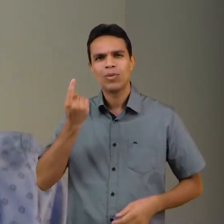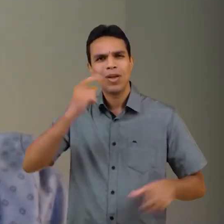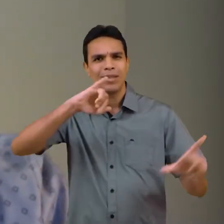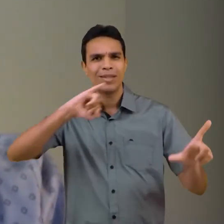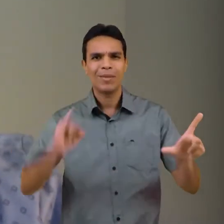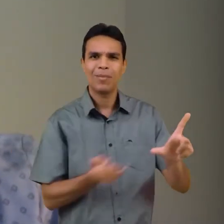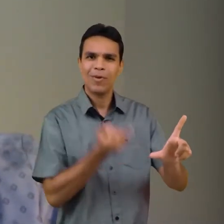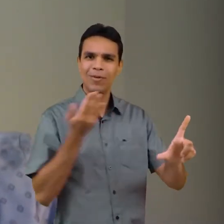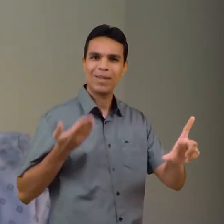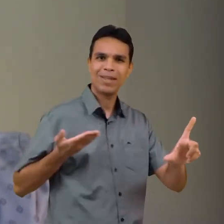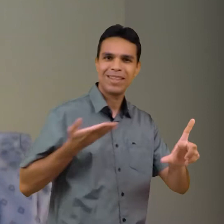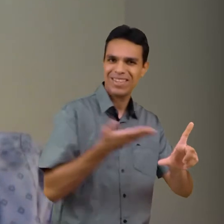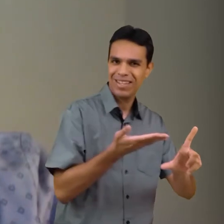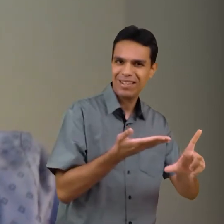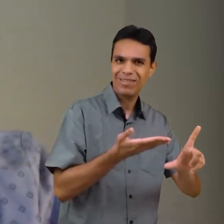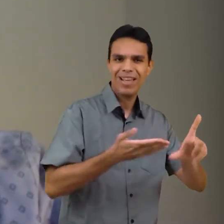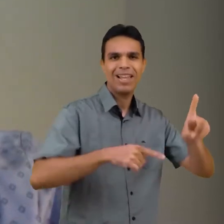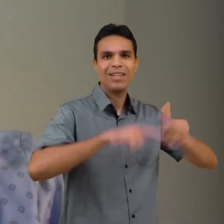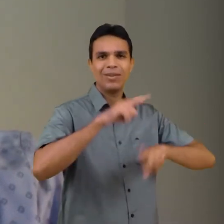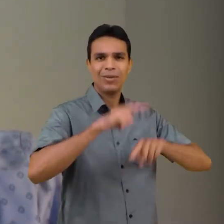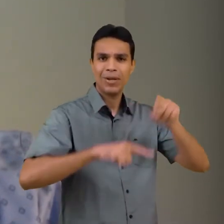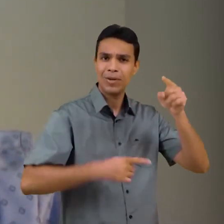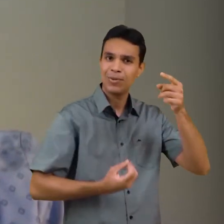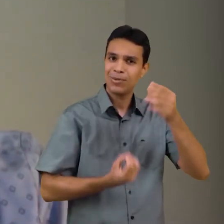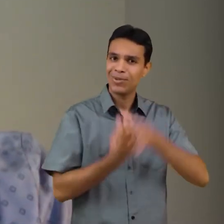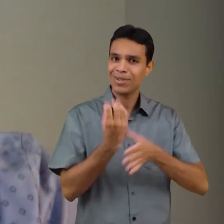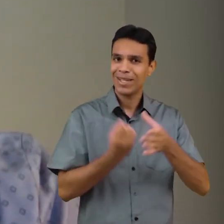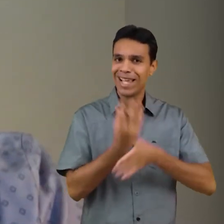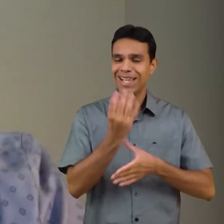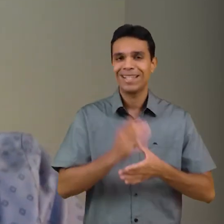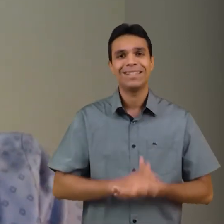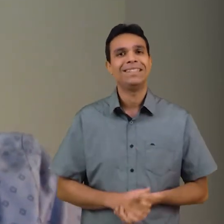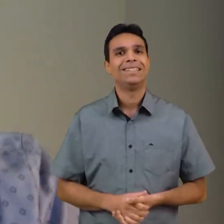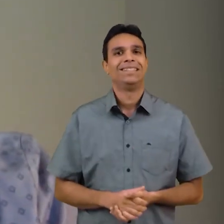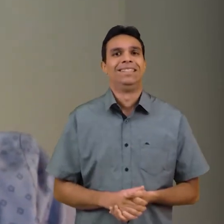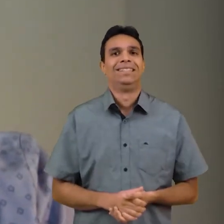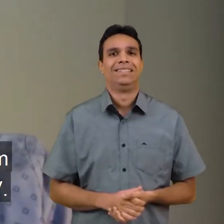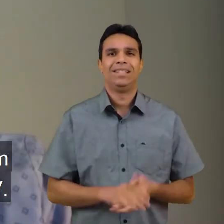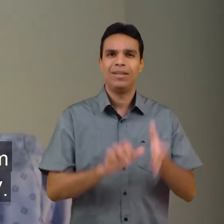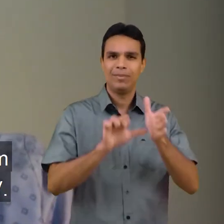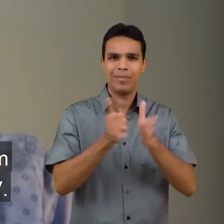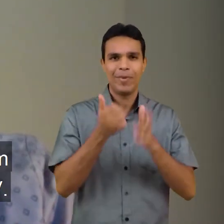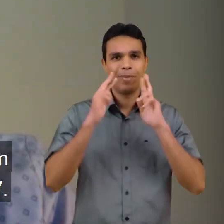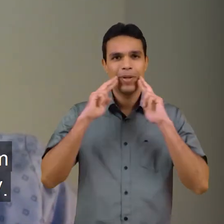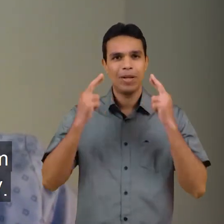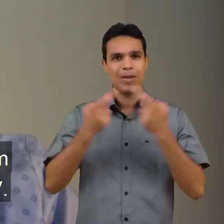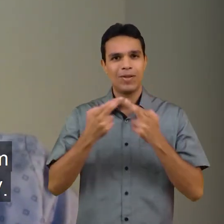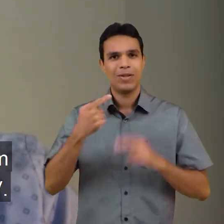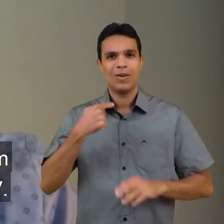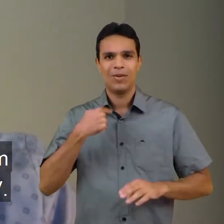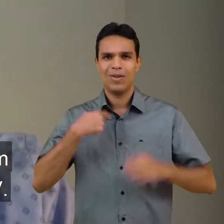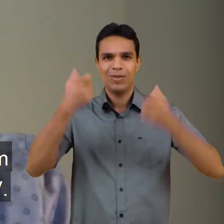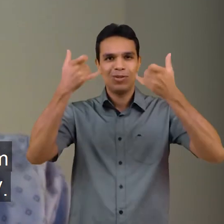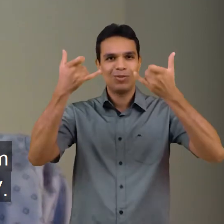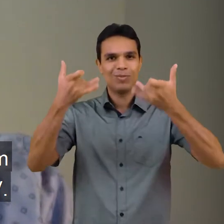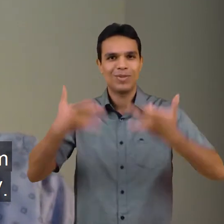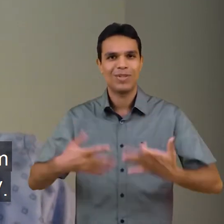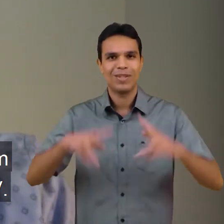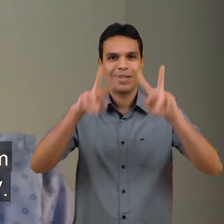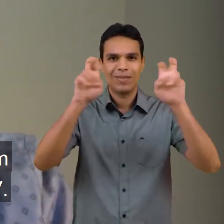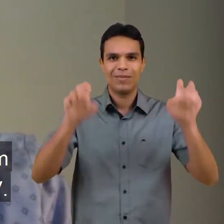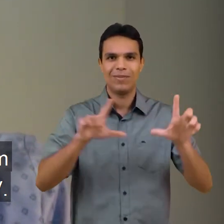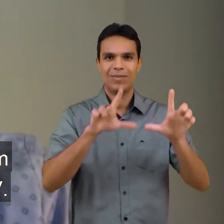tirar proveito dessas telas como uma ferramenta criativa mesmo. Bom, no primeiro encontro eu falei um